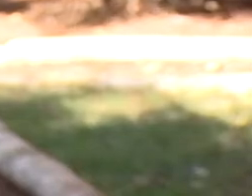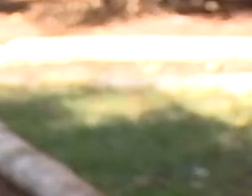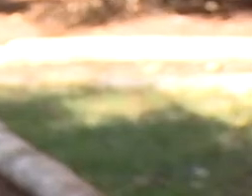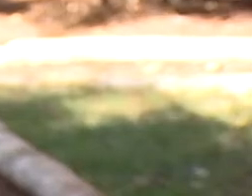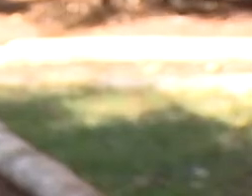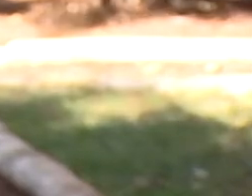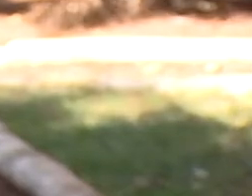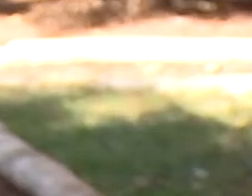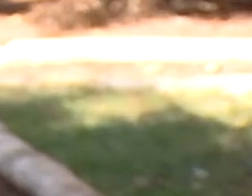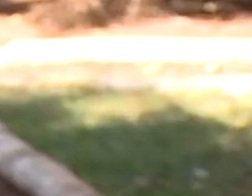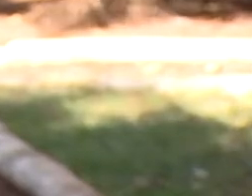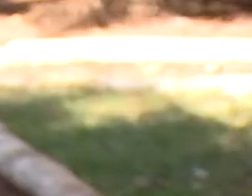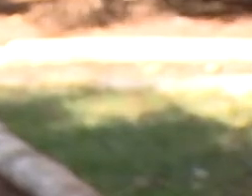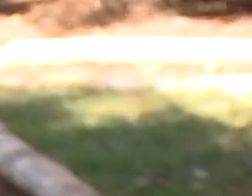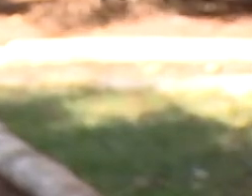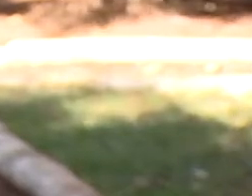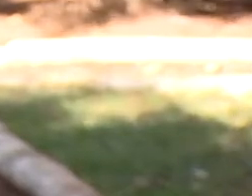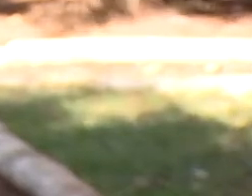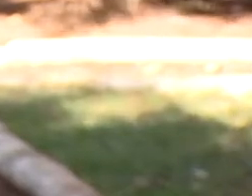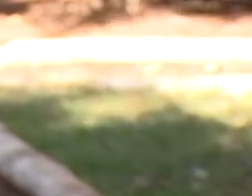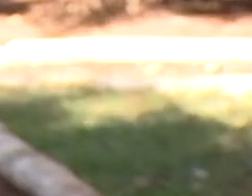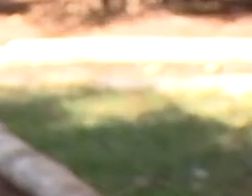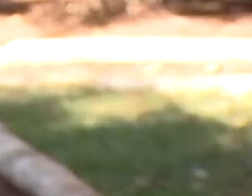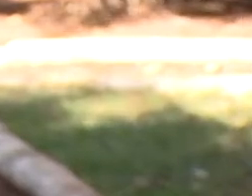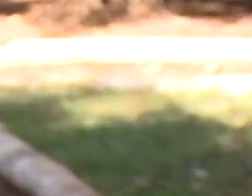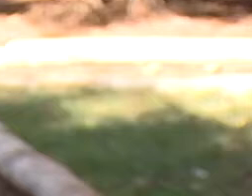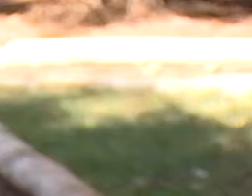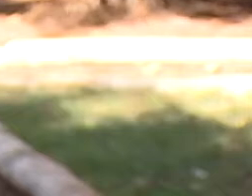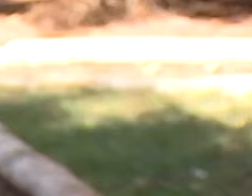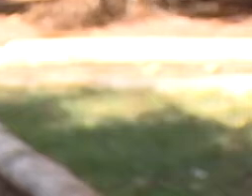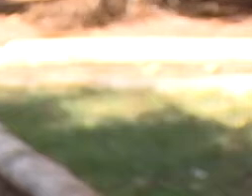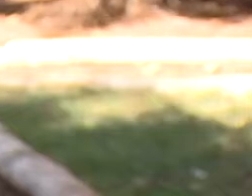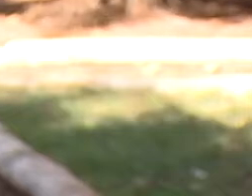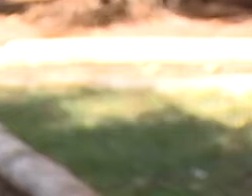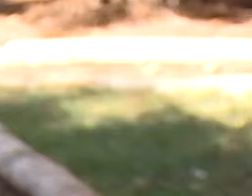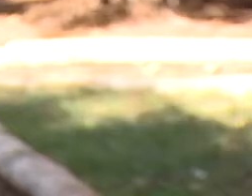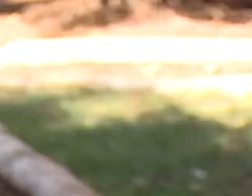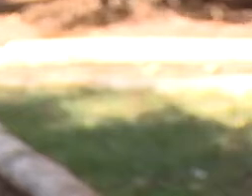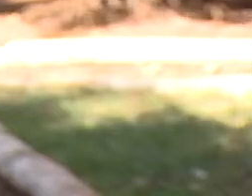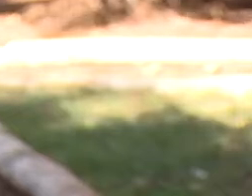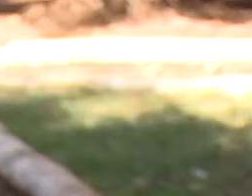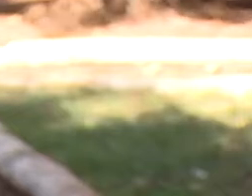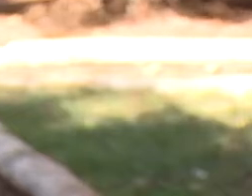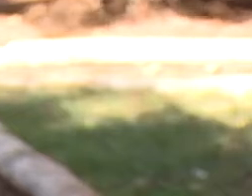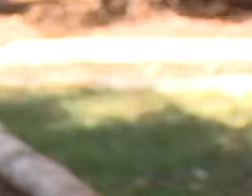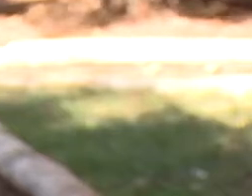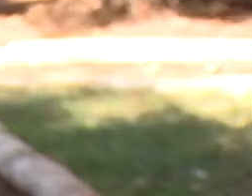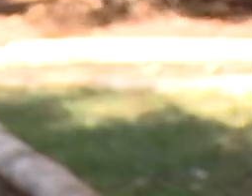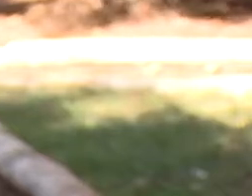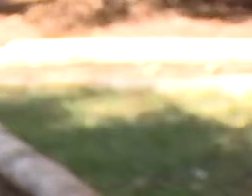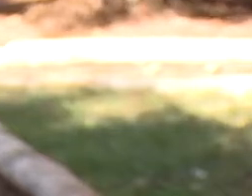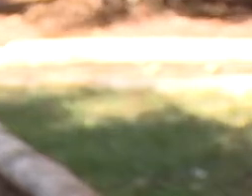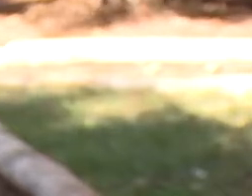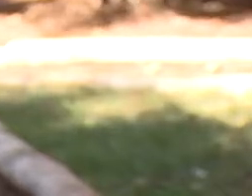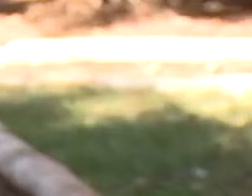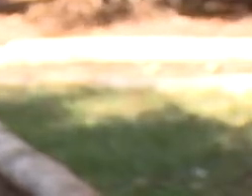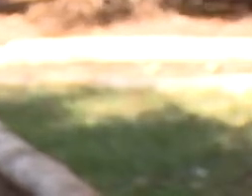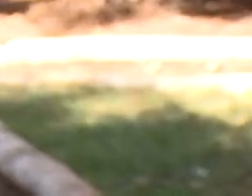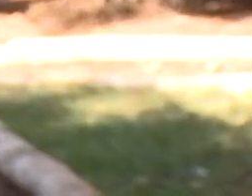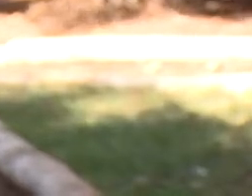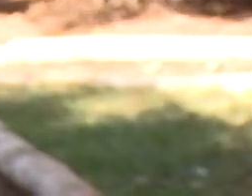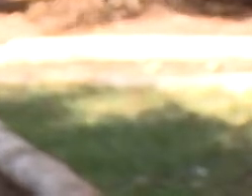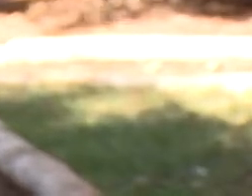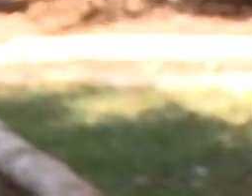Pois é, boa tarde para você, Gabriel, boa tarde para todo mundo acompanhando o Câmara Total. Olha, são 90 anos